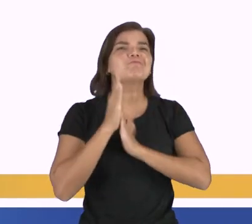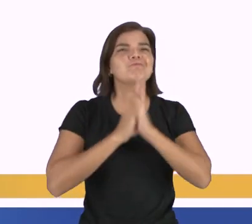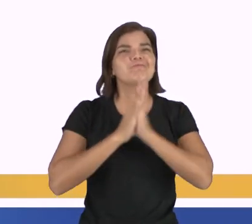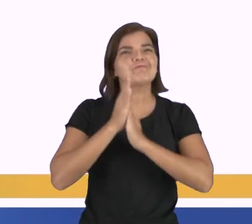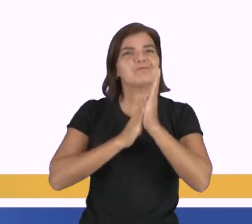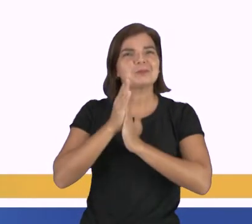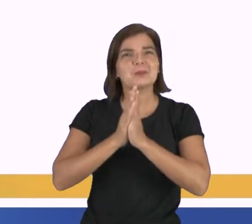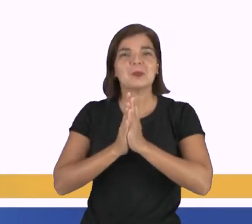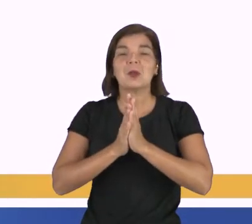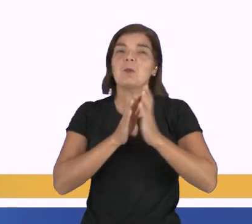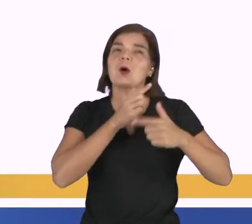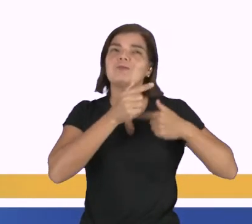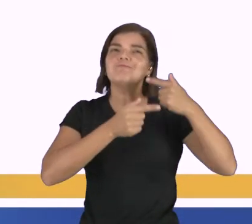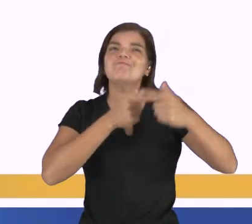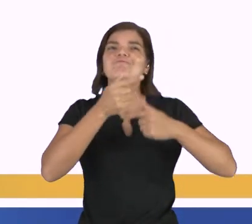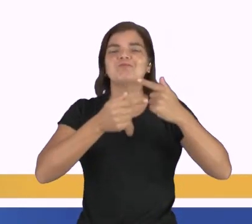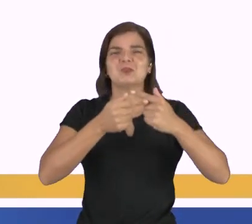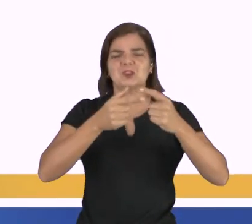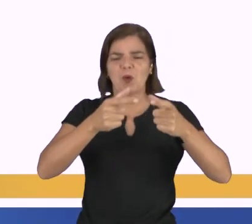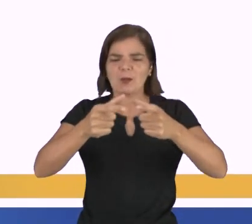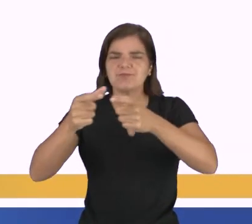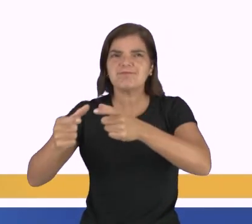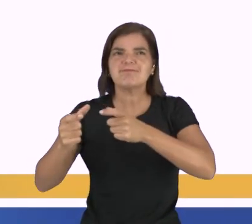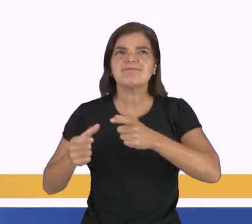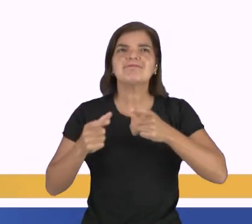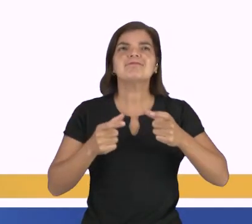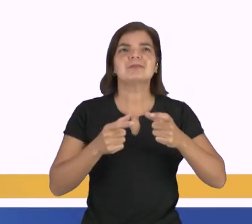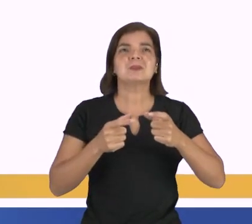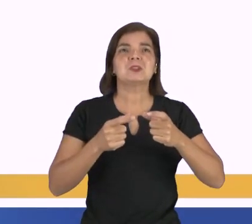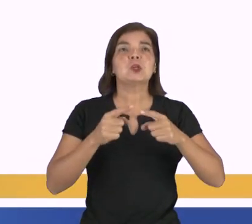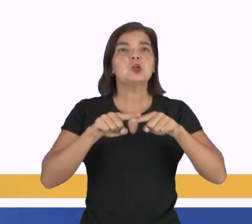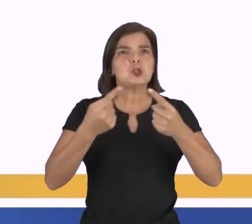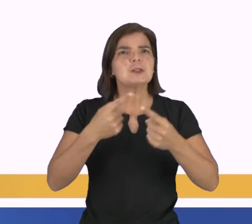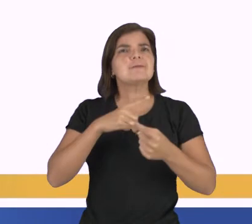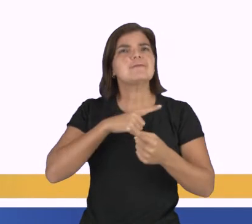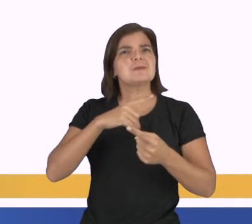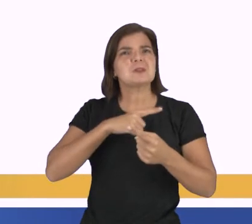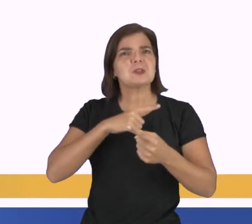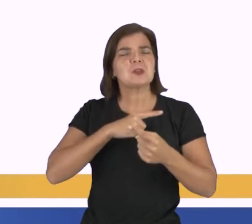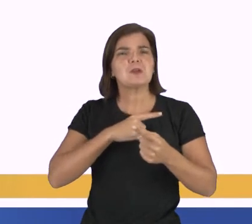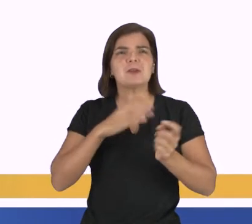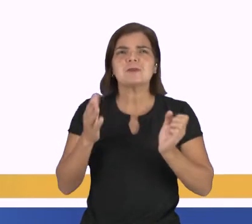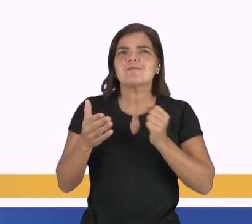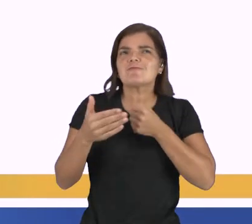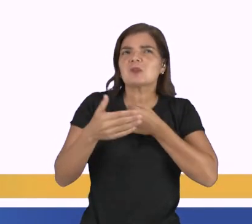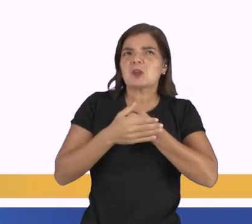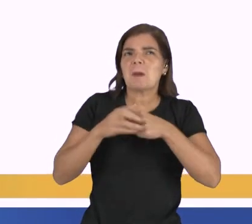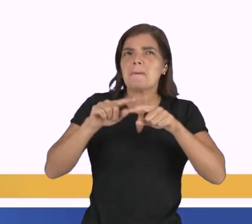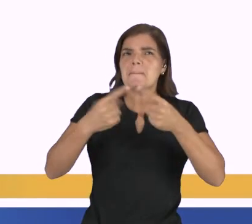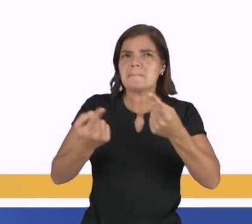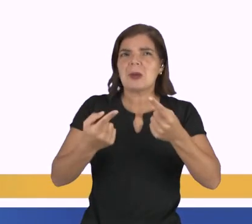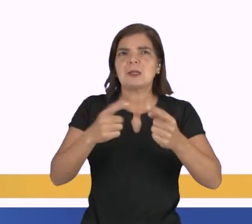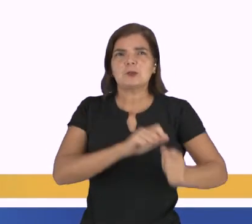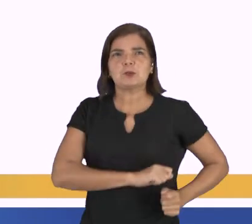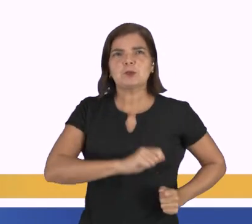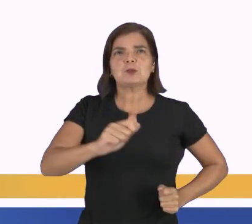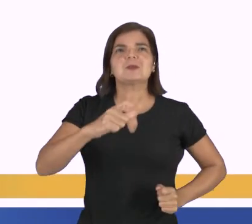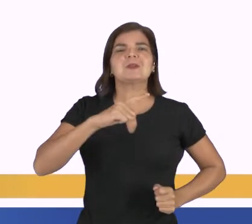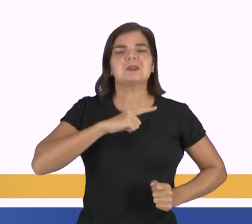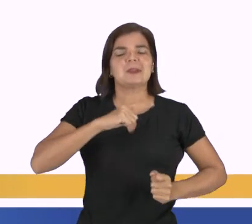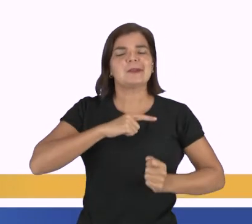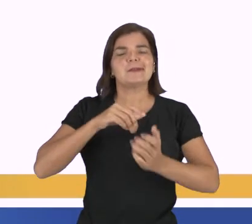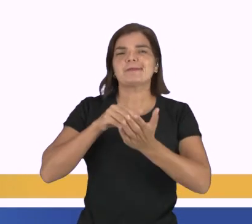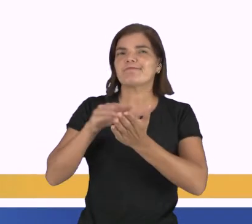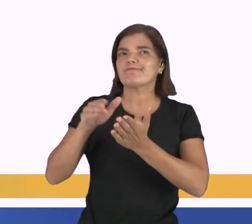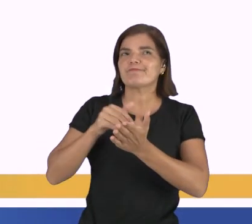nos restava por herança uma rede de buracos. Nos escudos esteve nosso resguardo, mas os